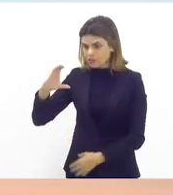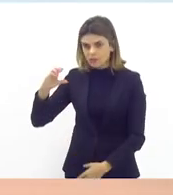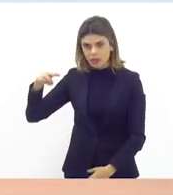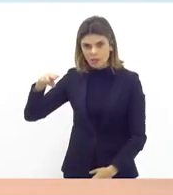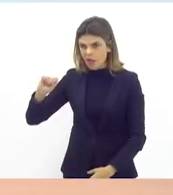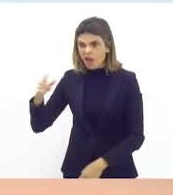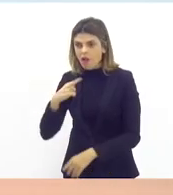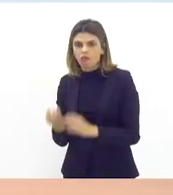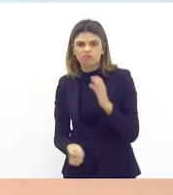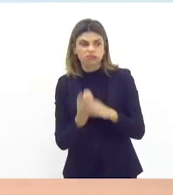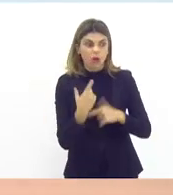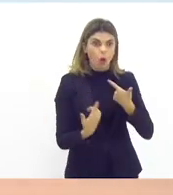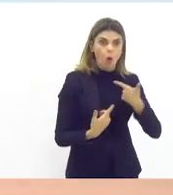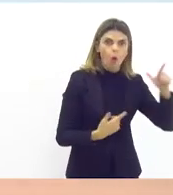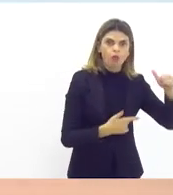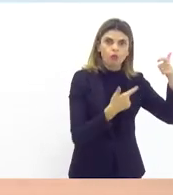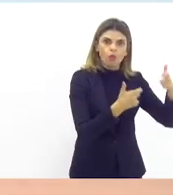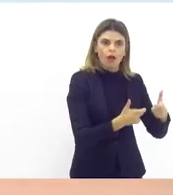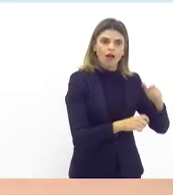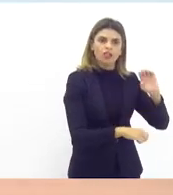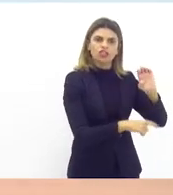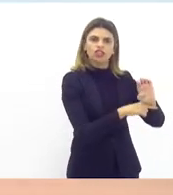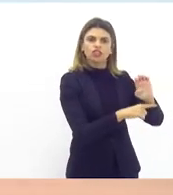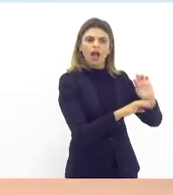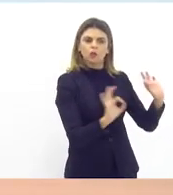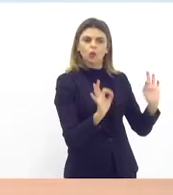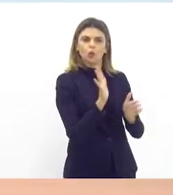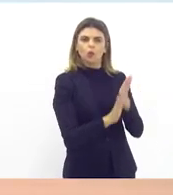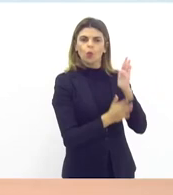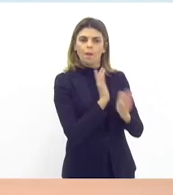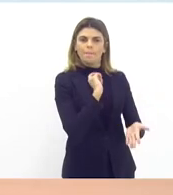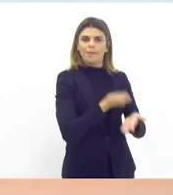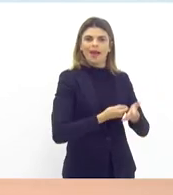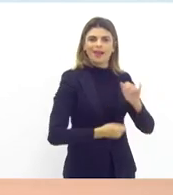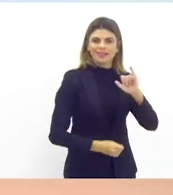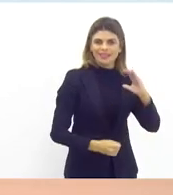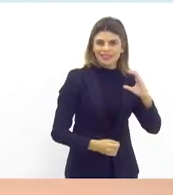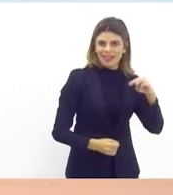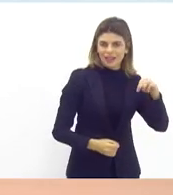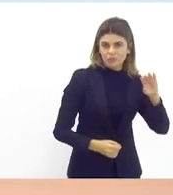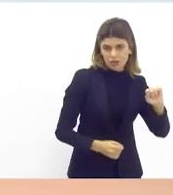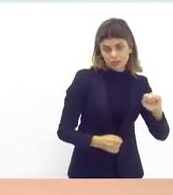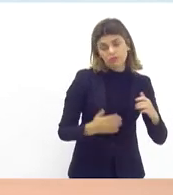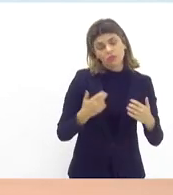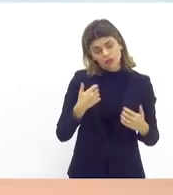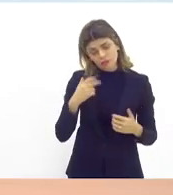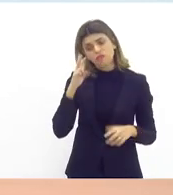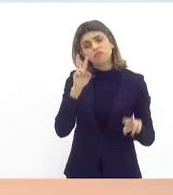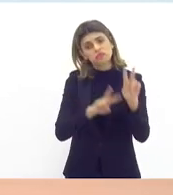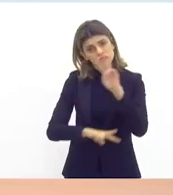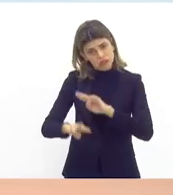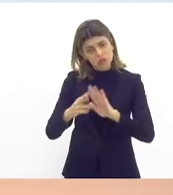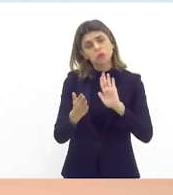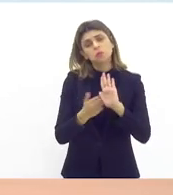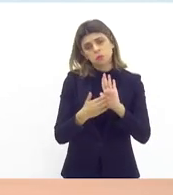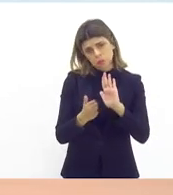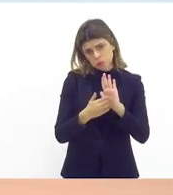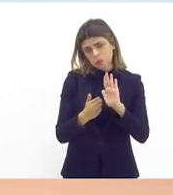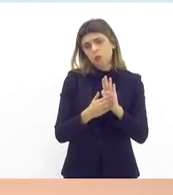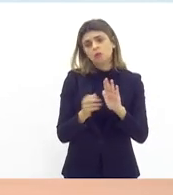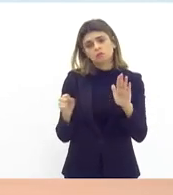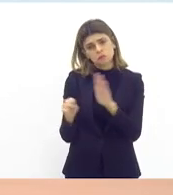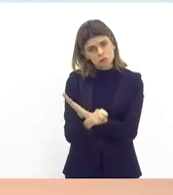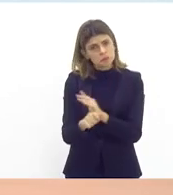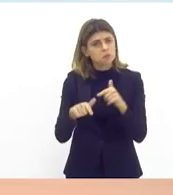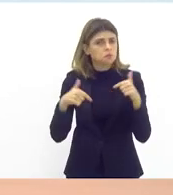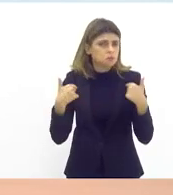mecanismo vai ser muito mais eficiente do que o mecanismo atual do ponto de vista de geração de emprego e renda e